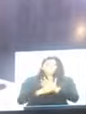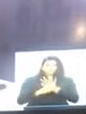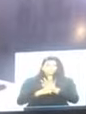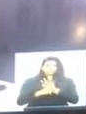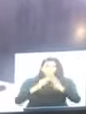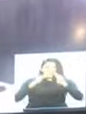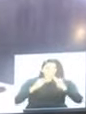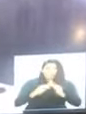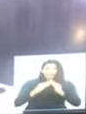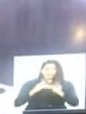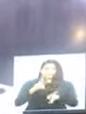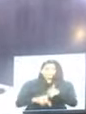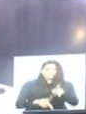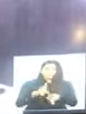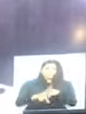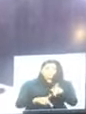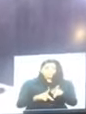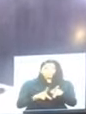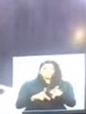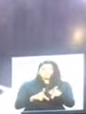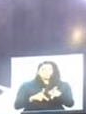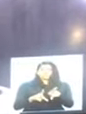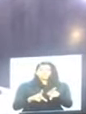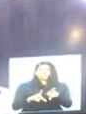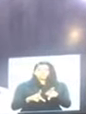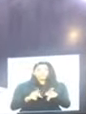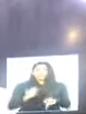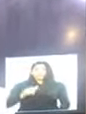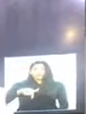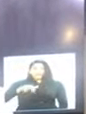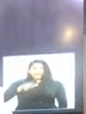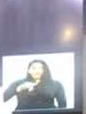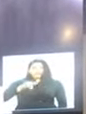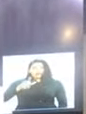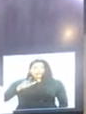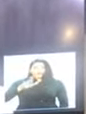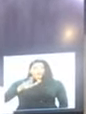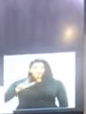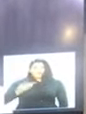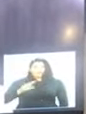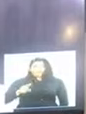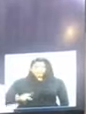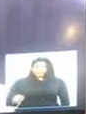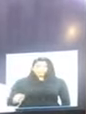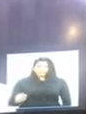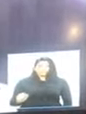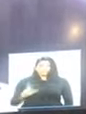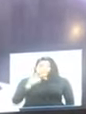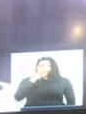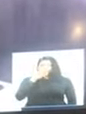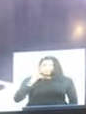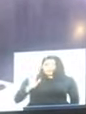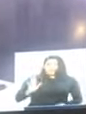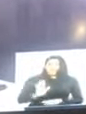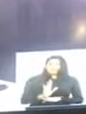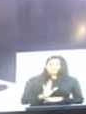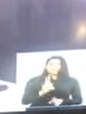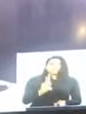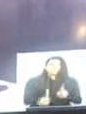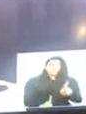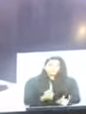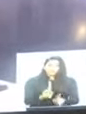Casa do Povo de Aquiraz, a essa administração que vem cada vez mais servindo a população